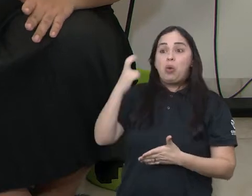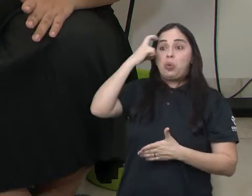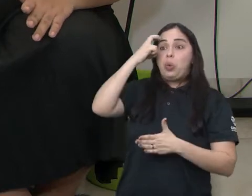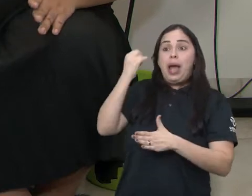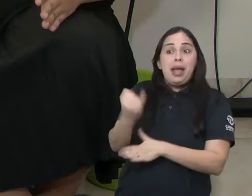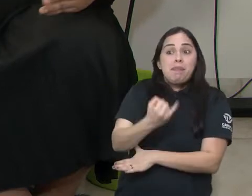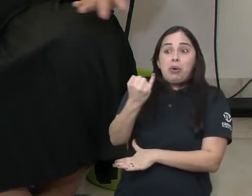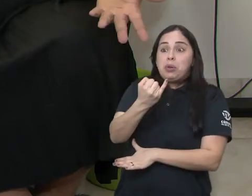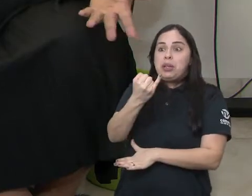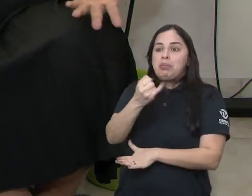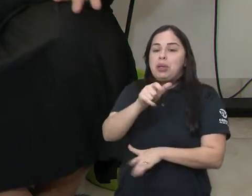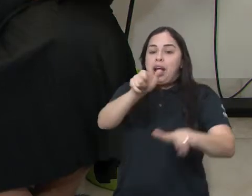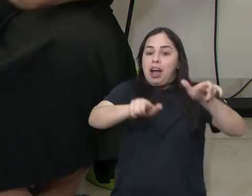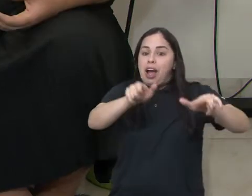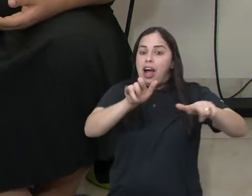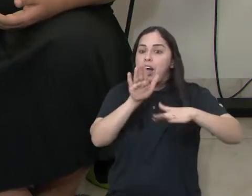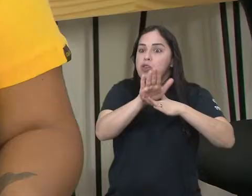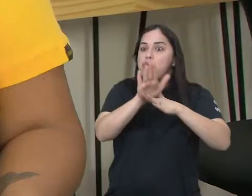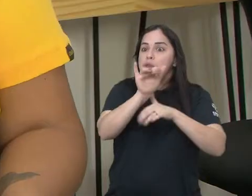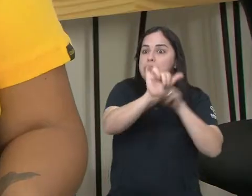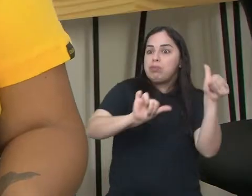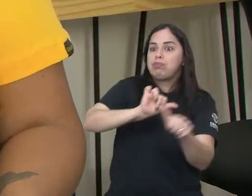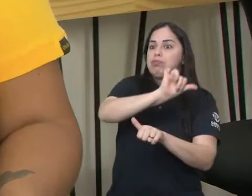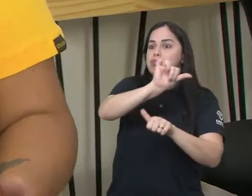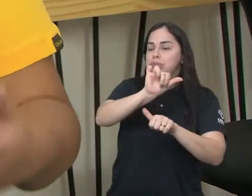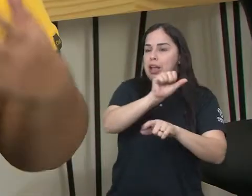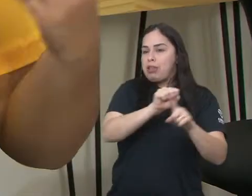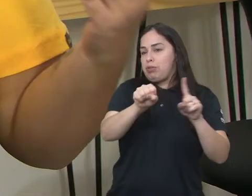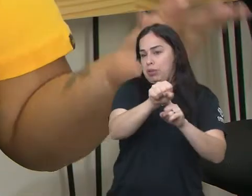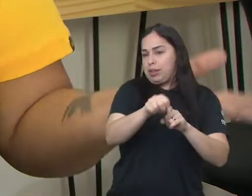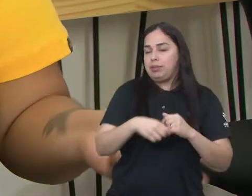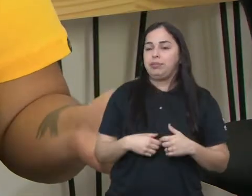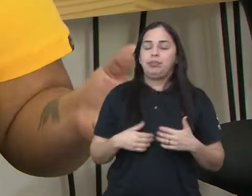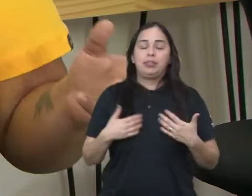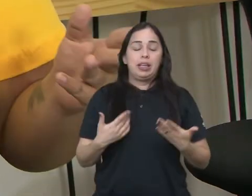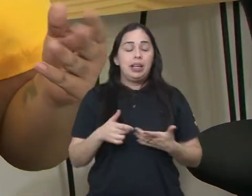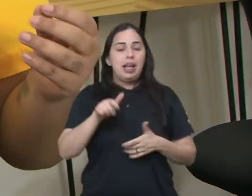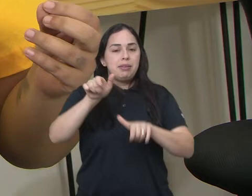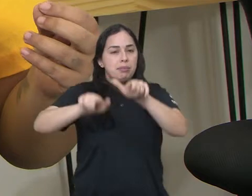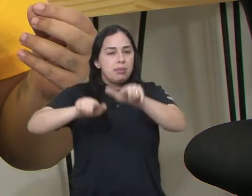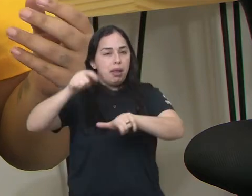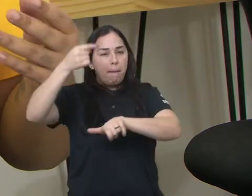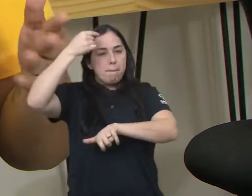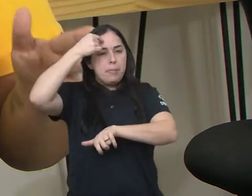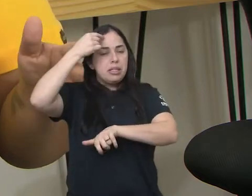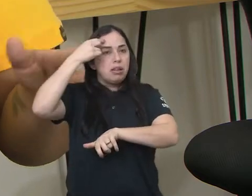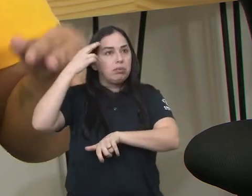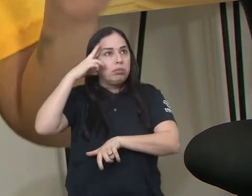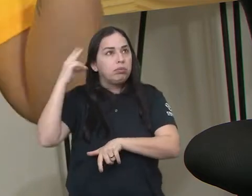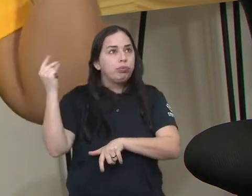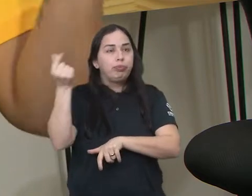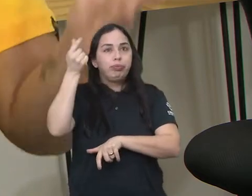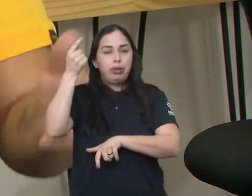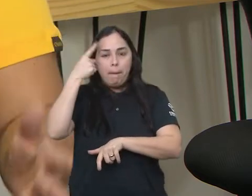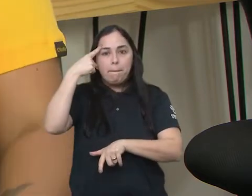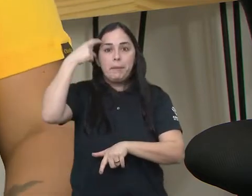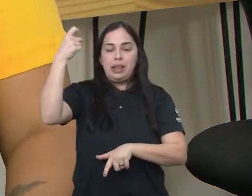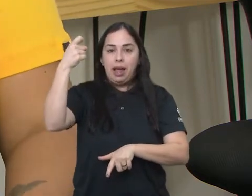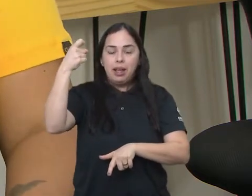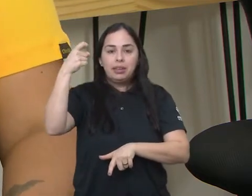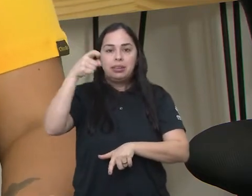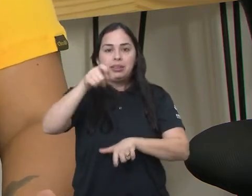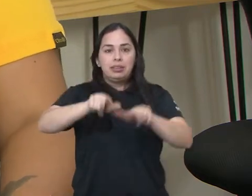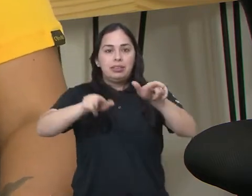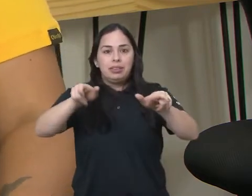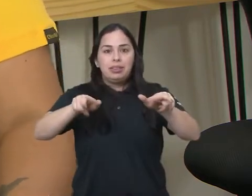né? Exatamente. Quando as pessoas pensam, né? Quando elas começam a ter as próprias insights delas, ter a própria cabeça